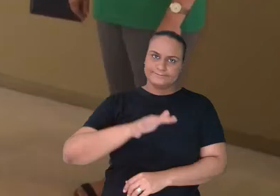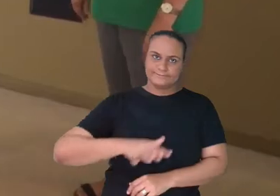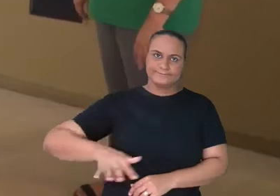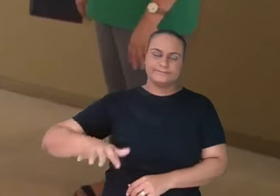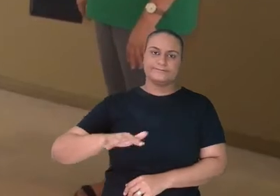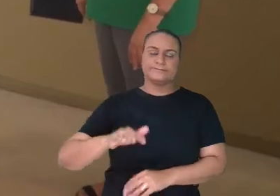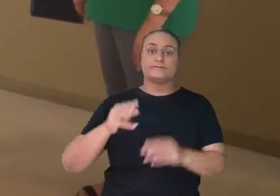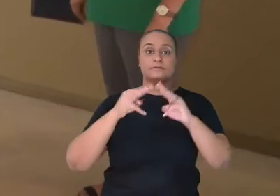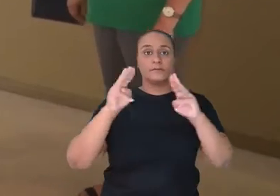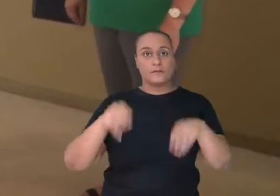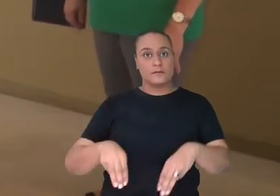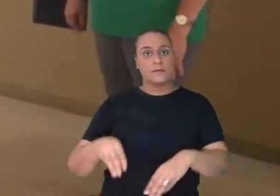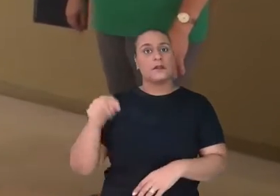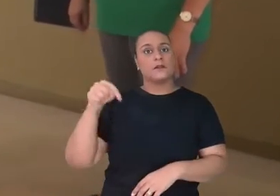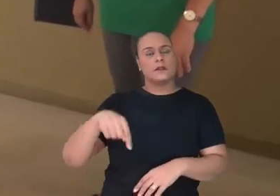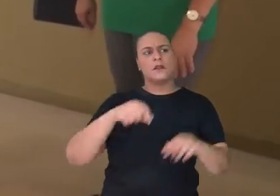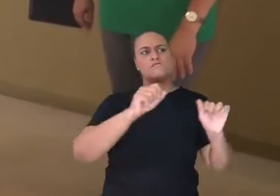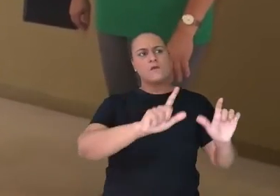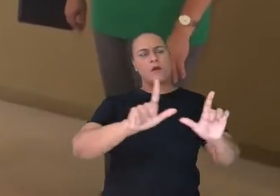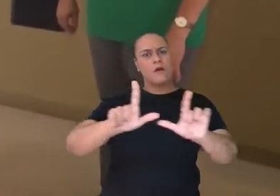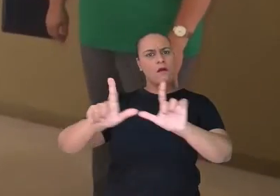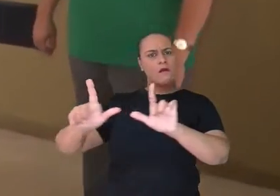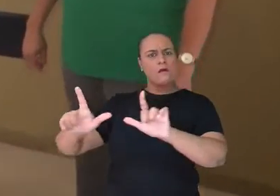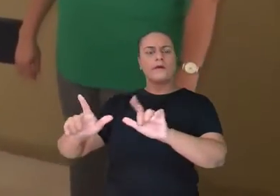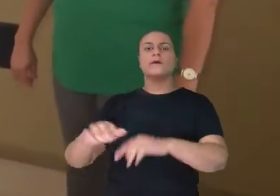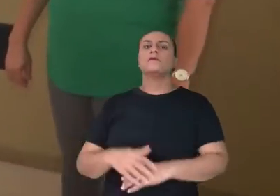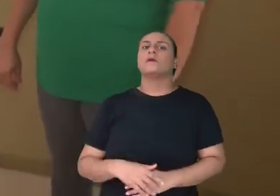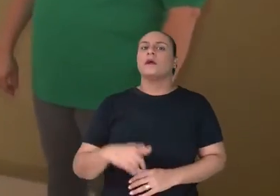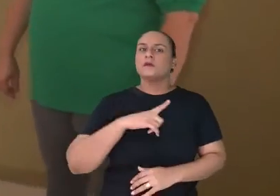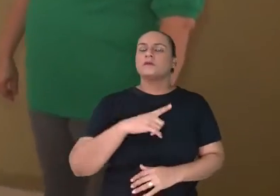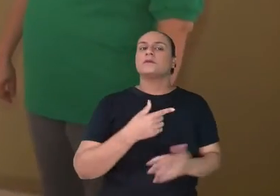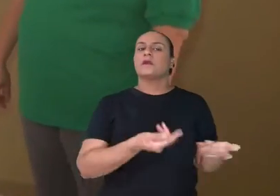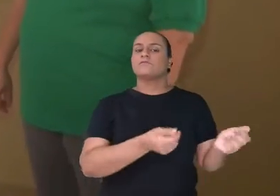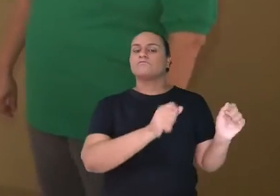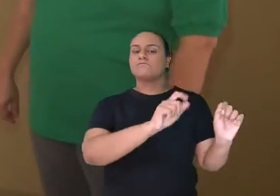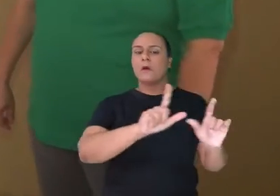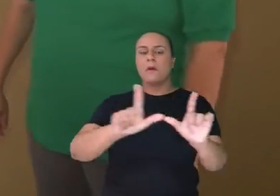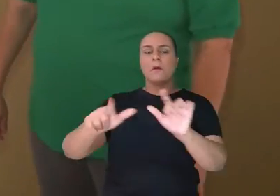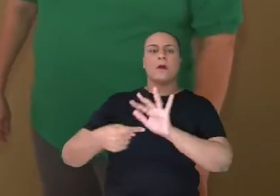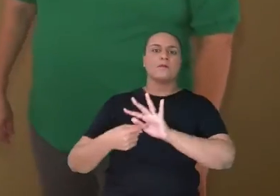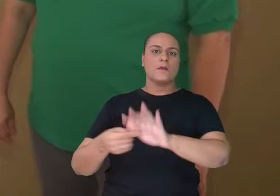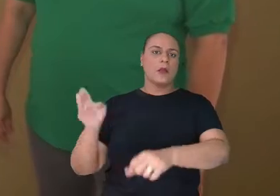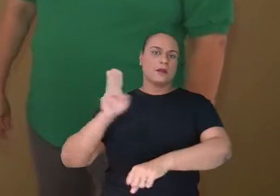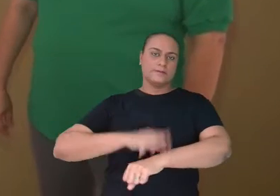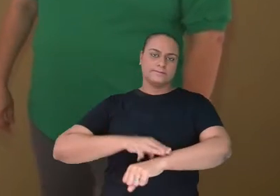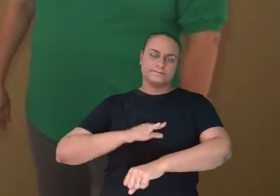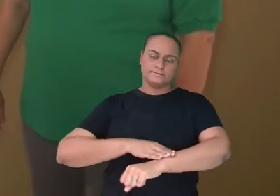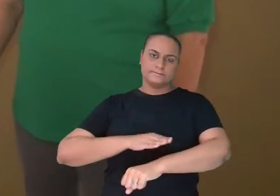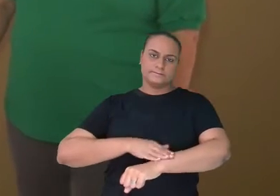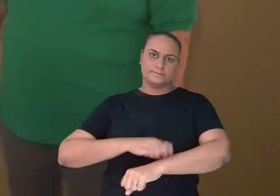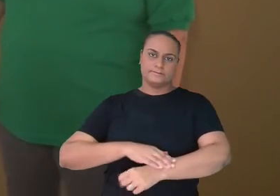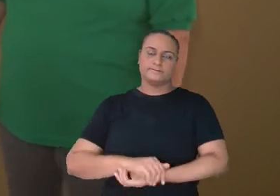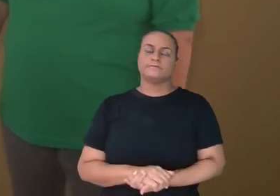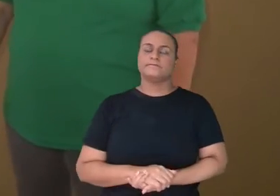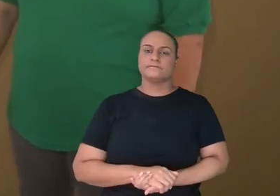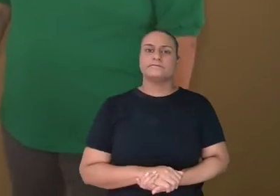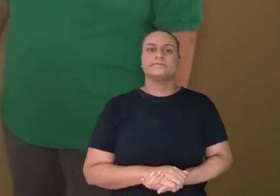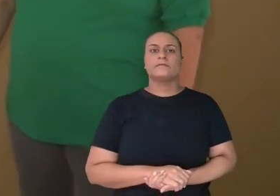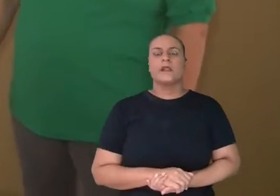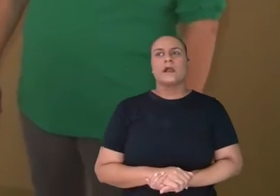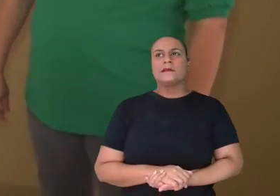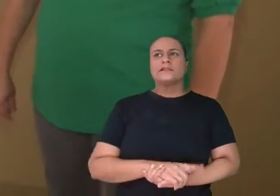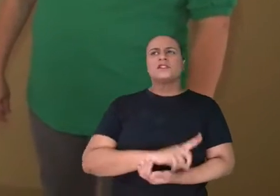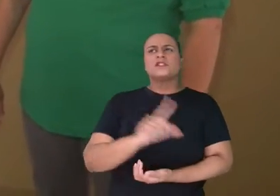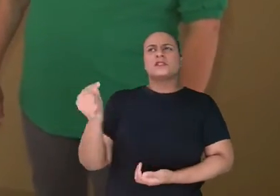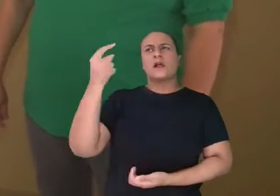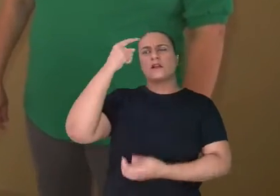o museu tem como galerias que sempre estão recebendo exposições temporárias. E a gente sai daqui refletindo